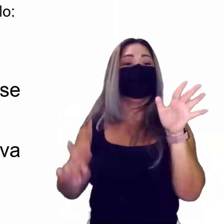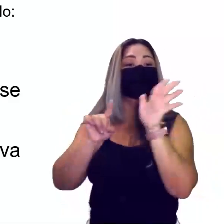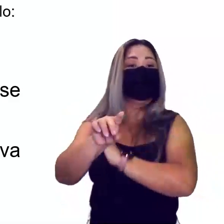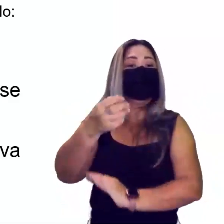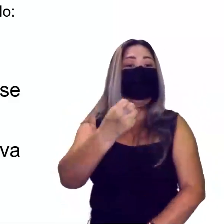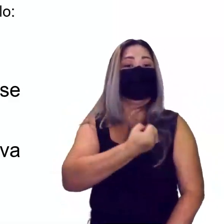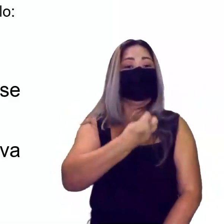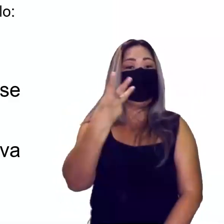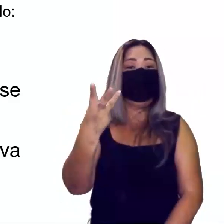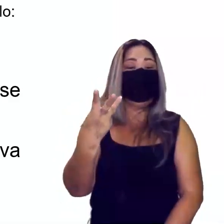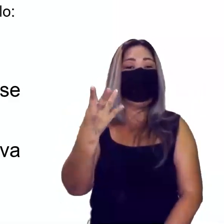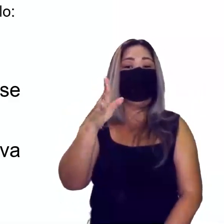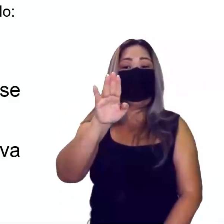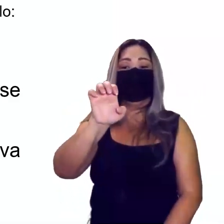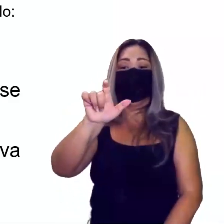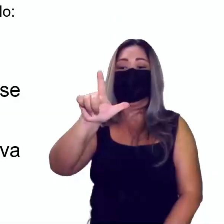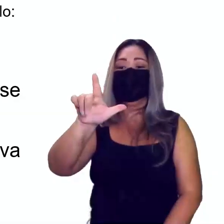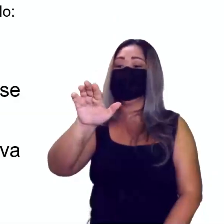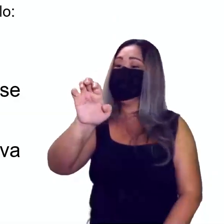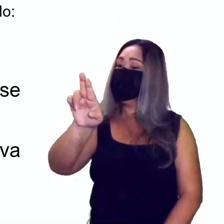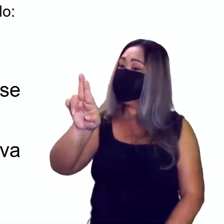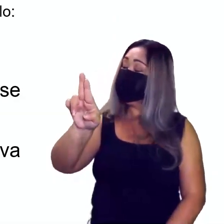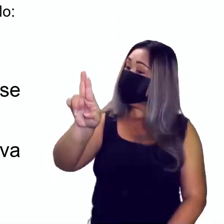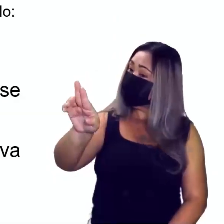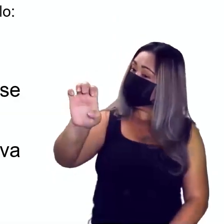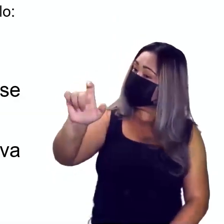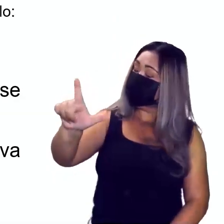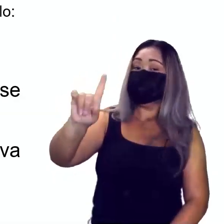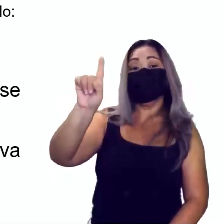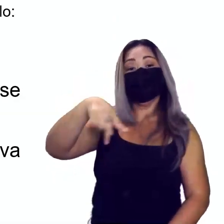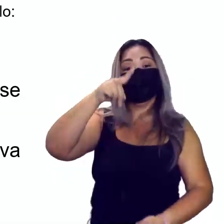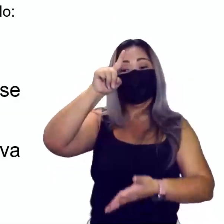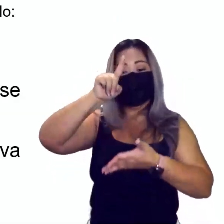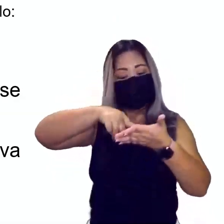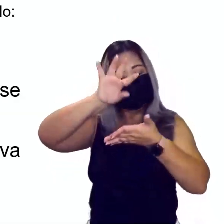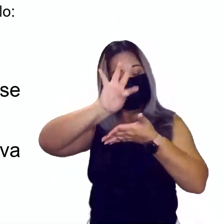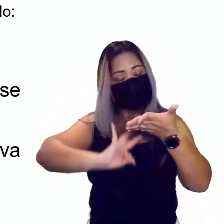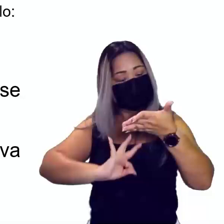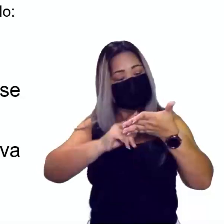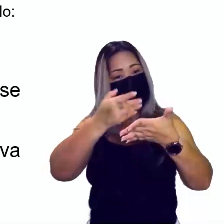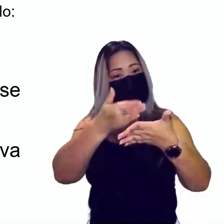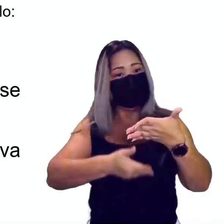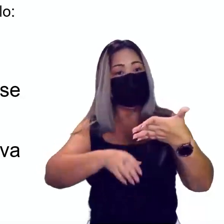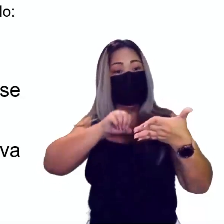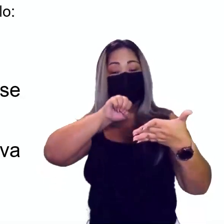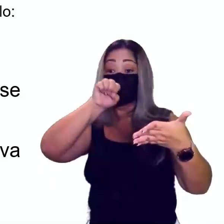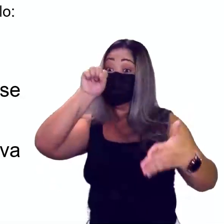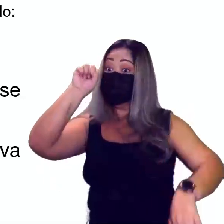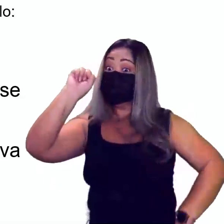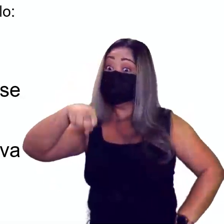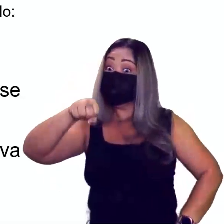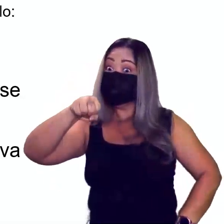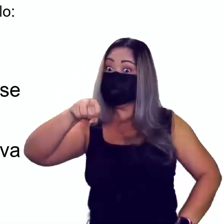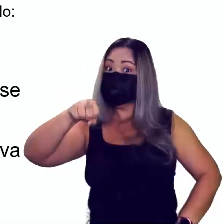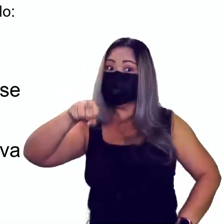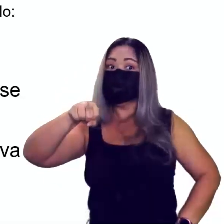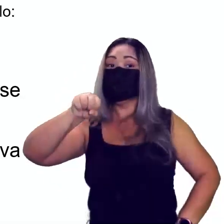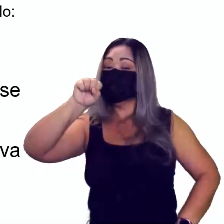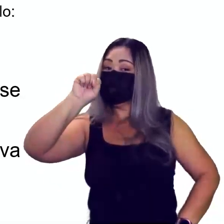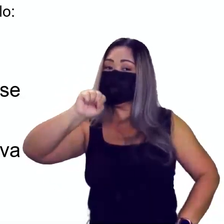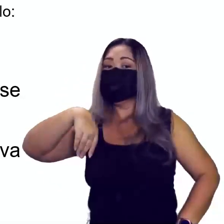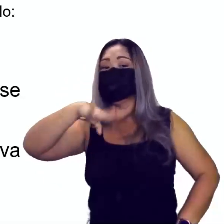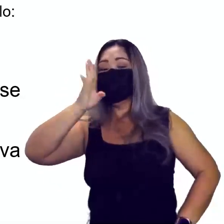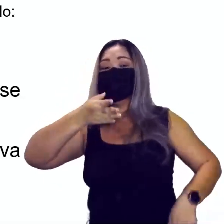Questão 3, lá da UEL, tá? Leia o texto a seguir. Sim, olha aqui, um sim. Bem